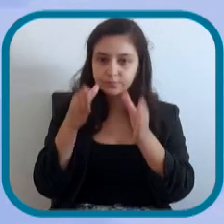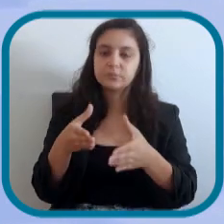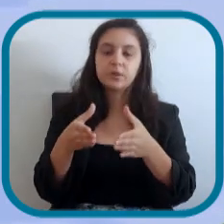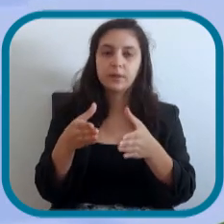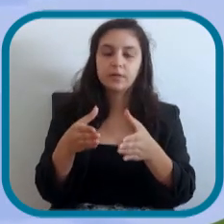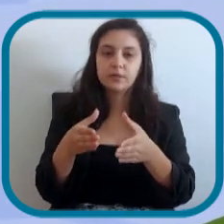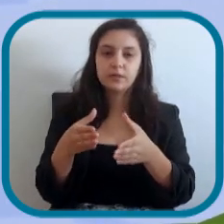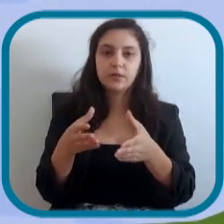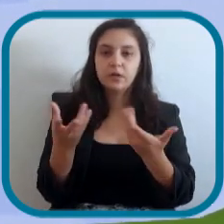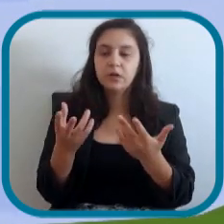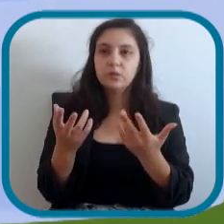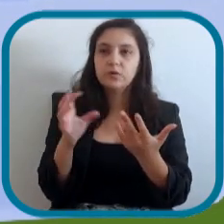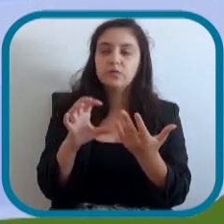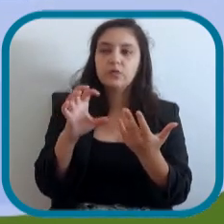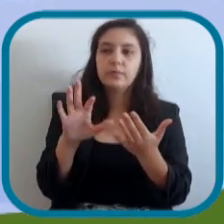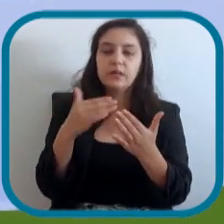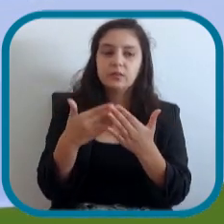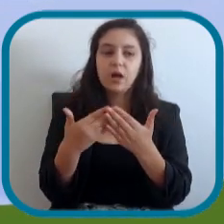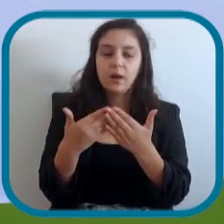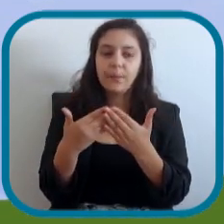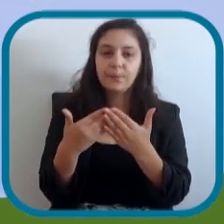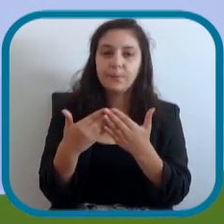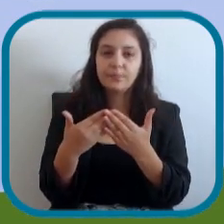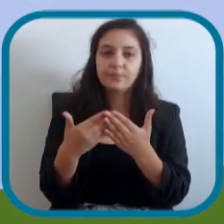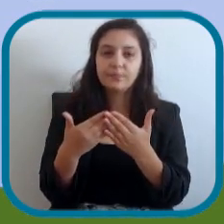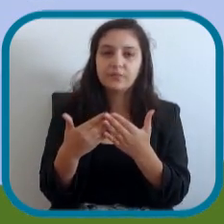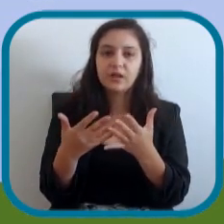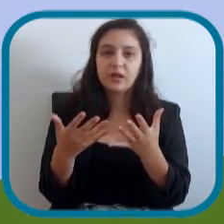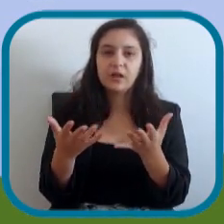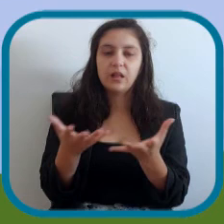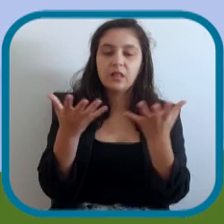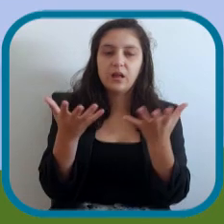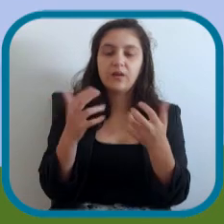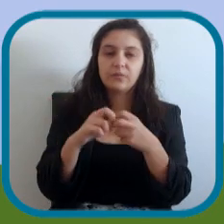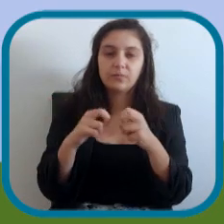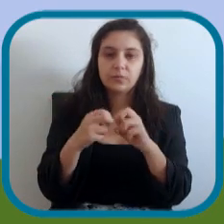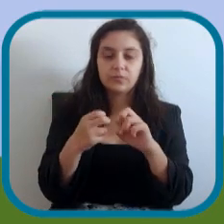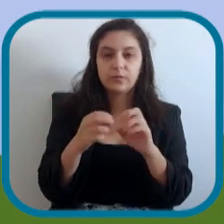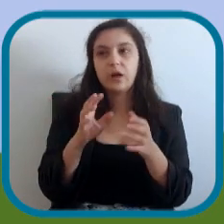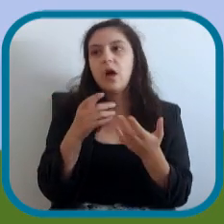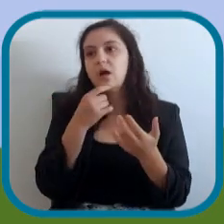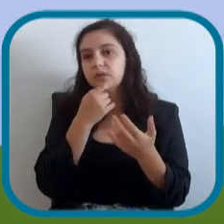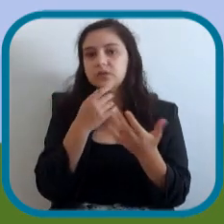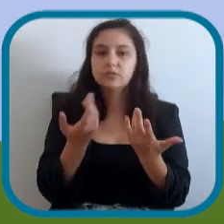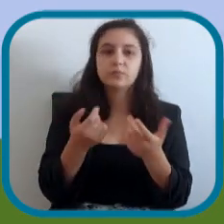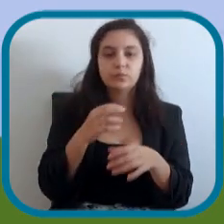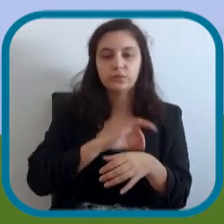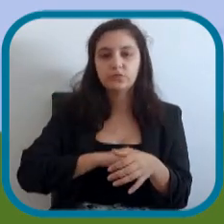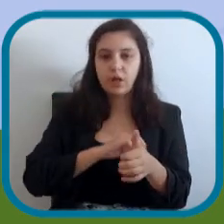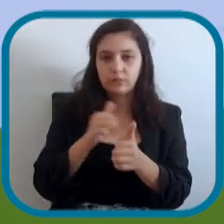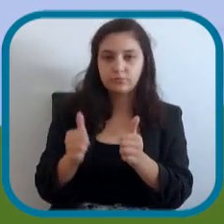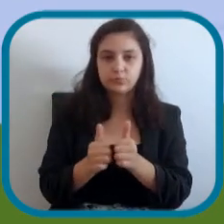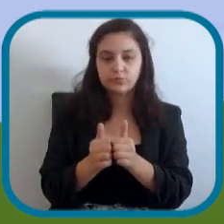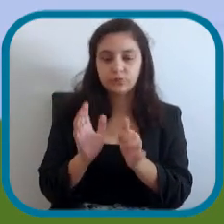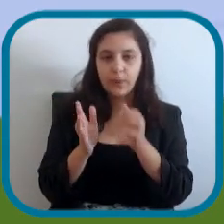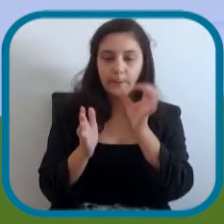vocaliza toda a tua energia para elas e, de um certo modo, isso haverá de suavizar os teus problemas. Isto, claro, quando já estás a